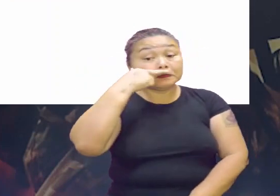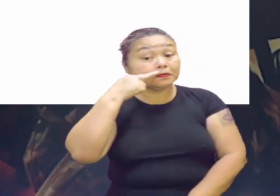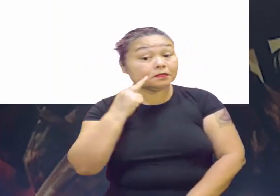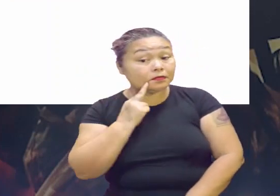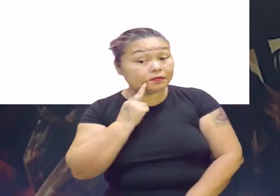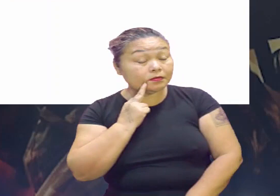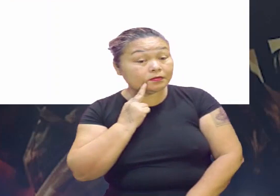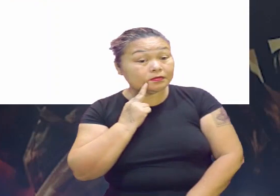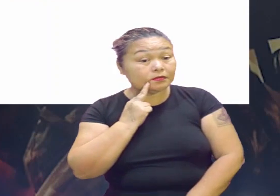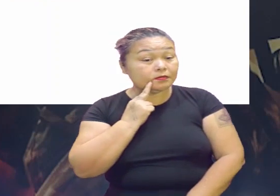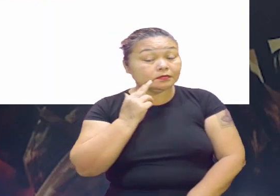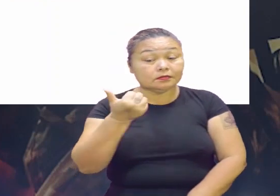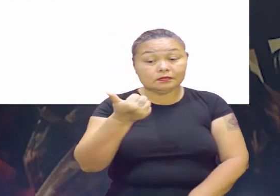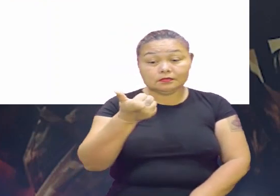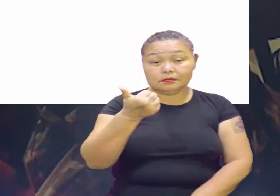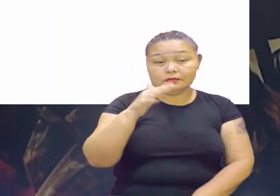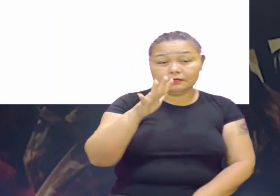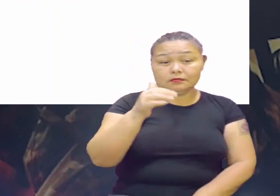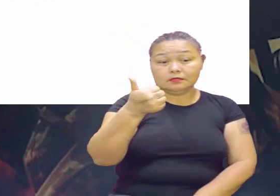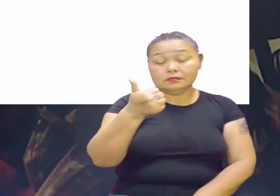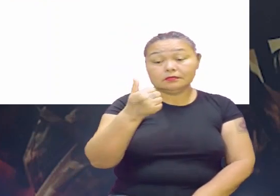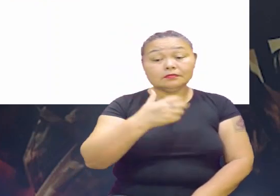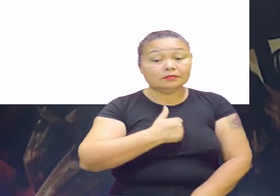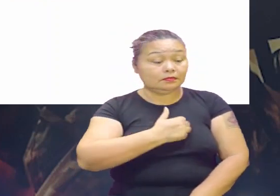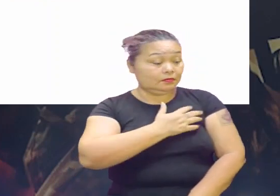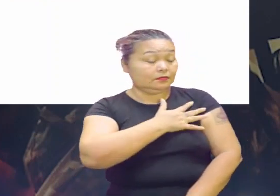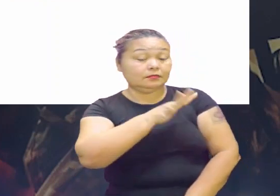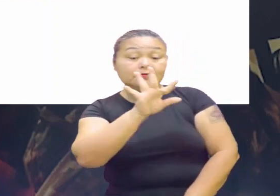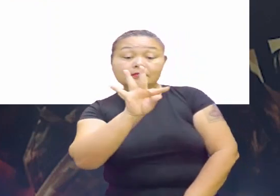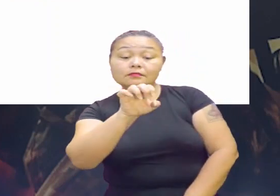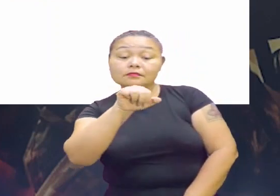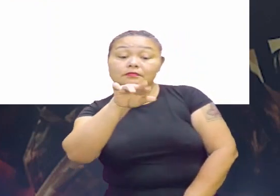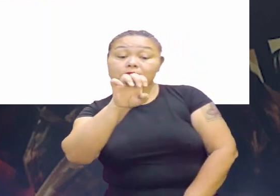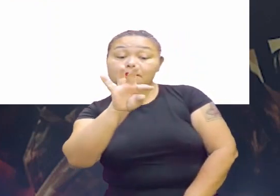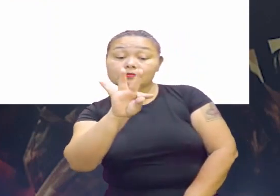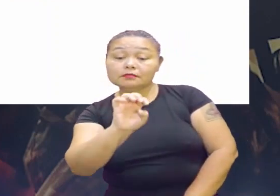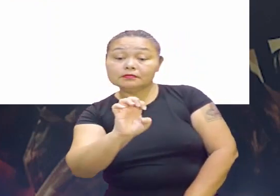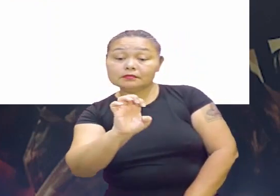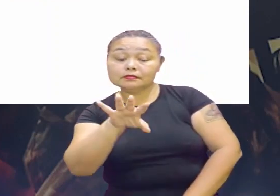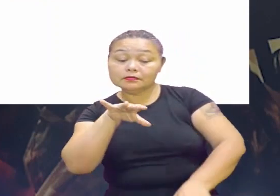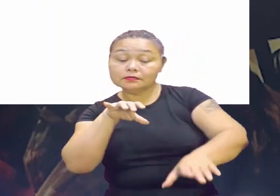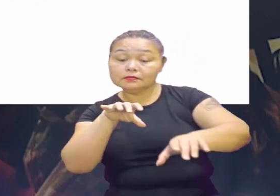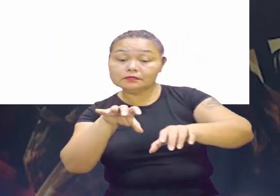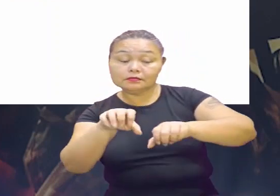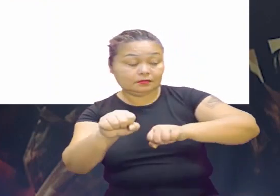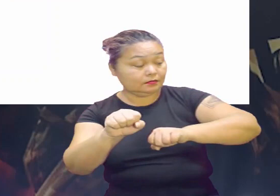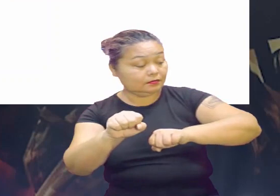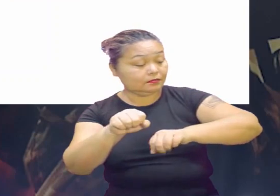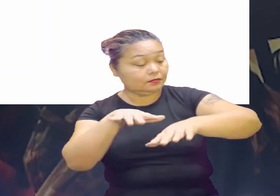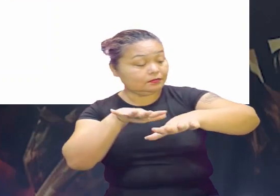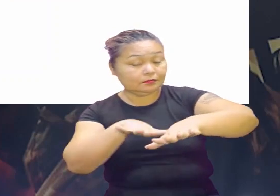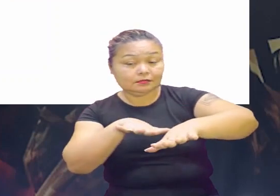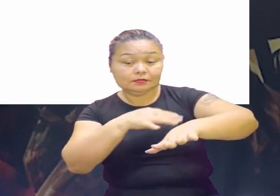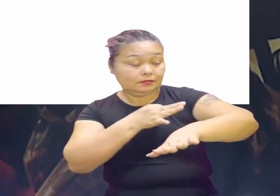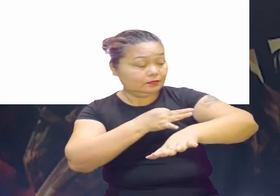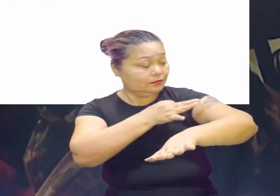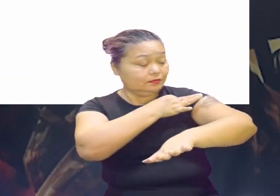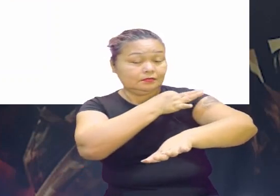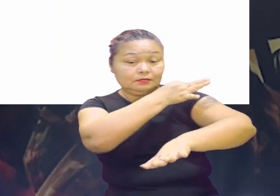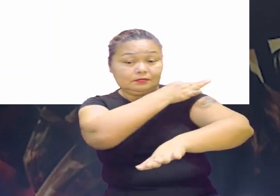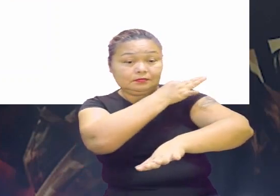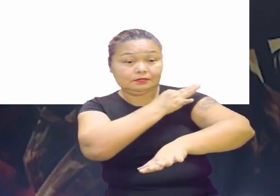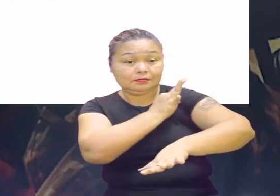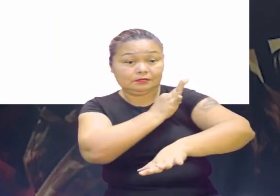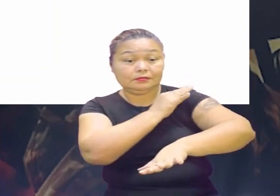época, 1809, ele era tenente. Quando ele se forma. 1800, ele